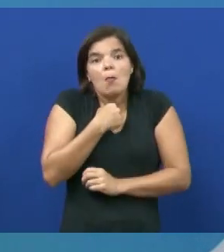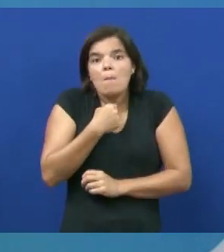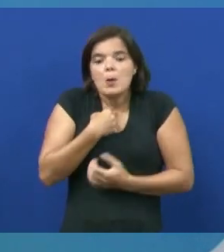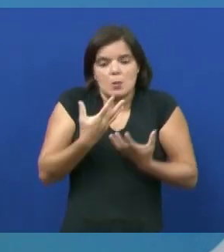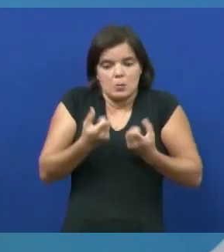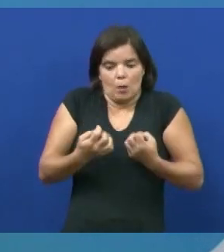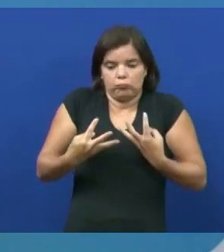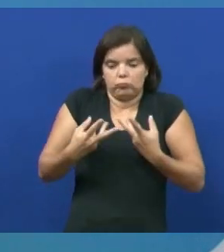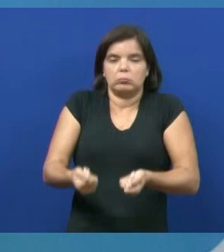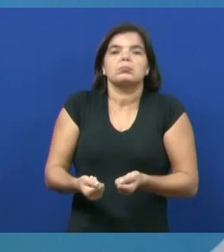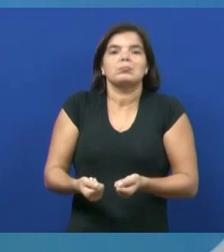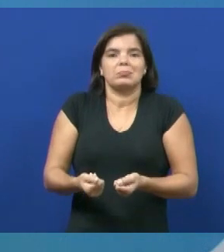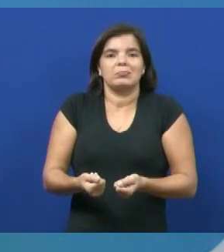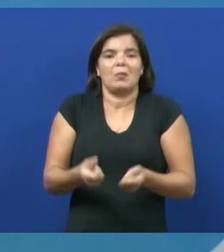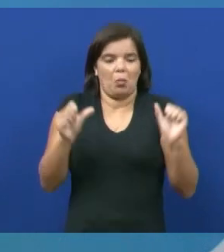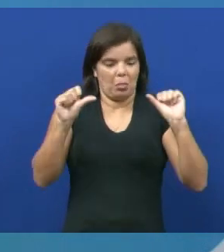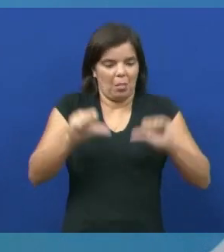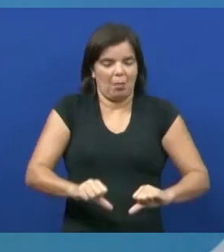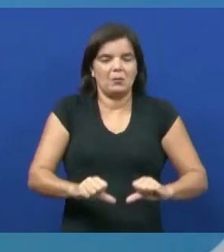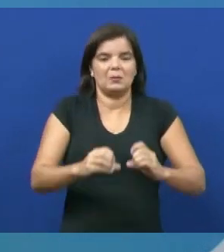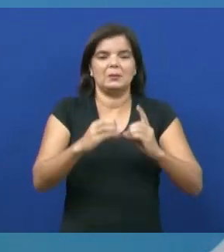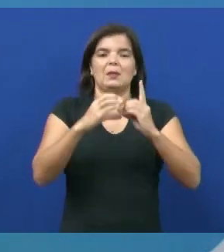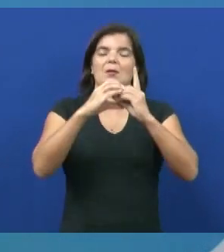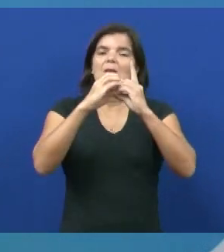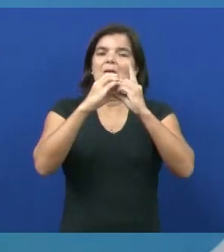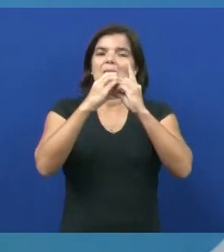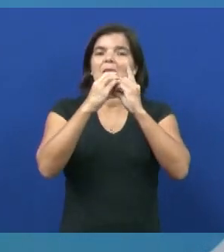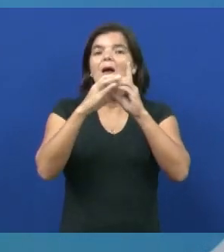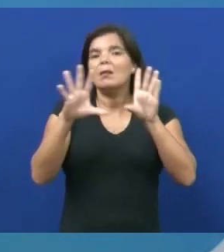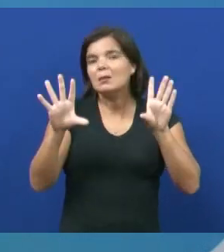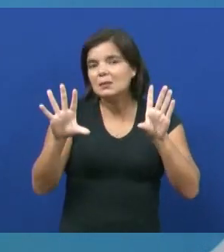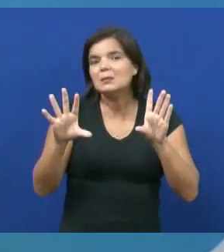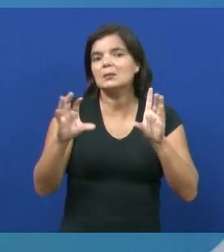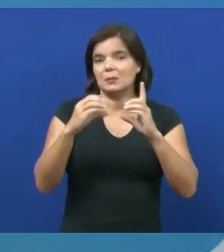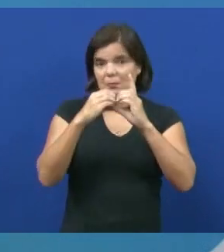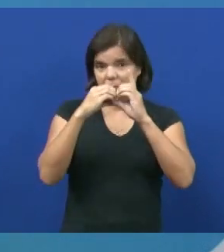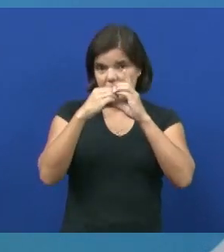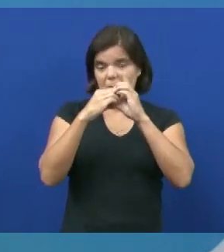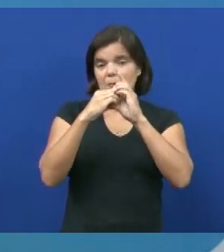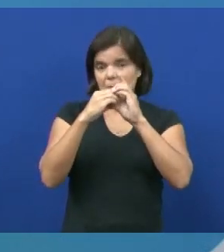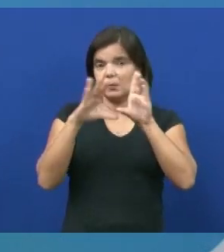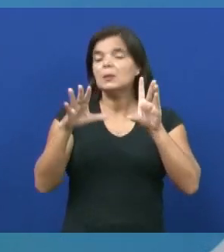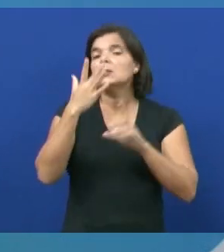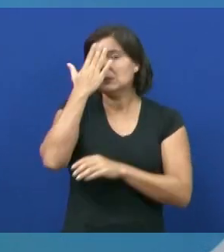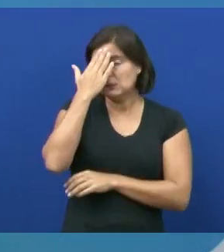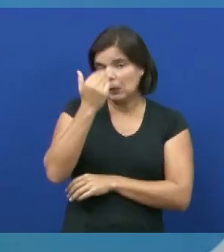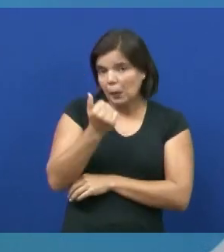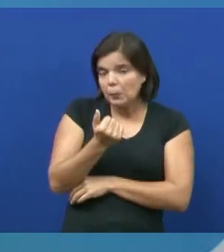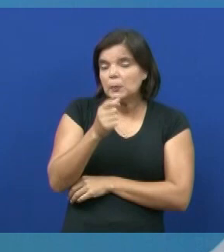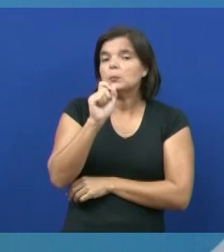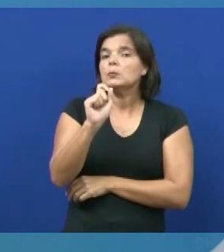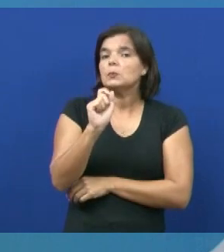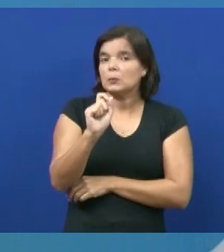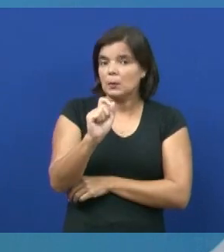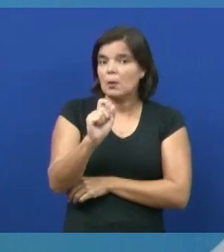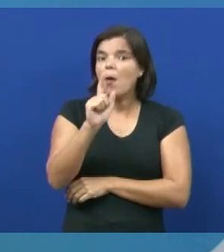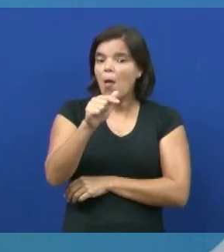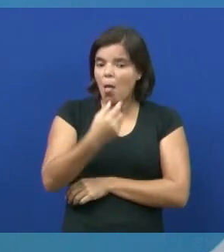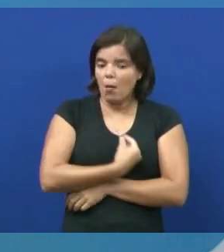absoluto, negação da democracia. Sabemos que a democracia é